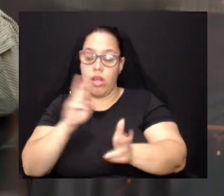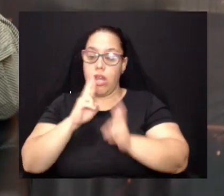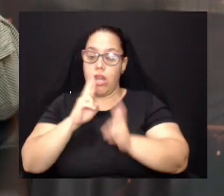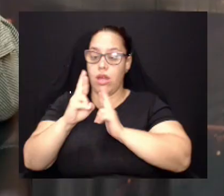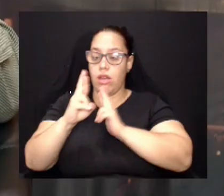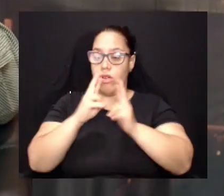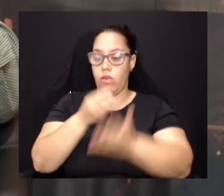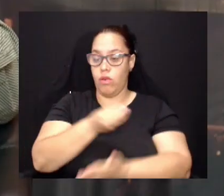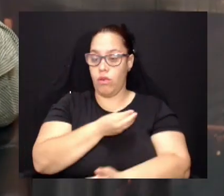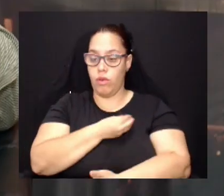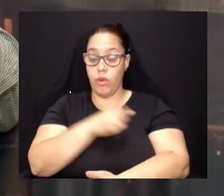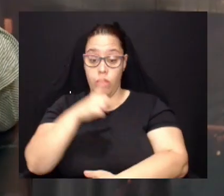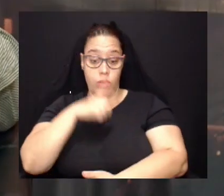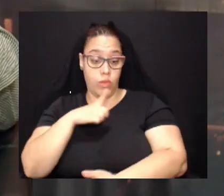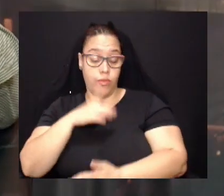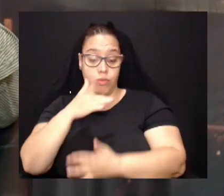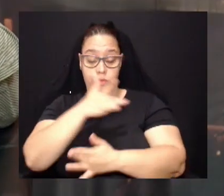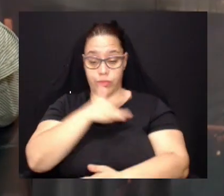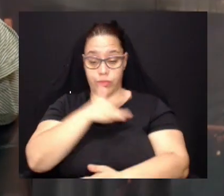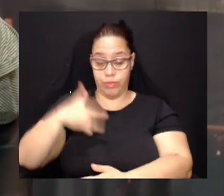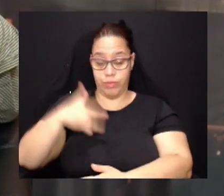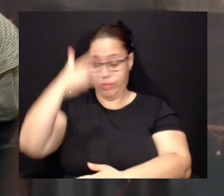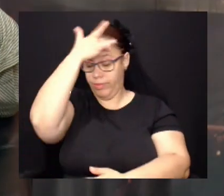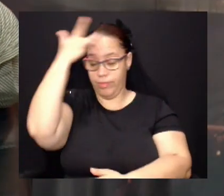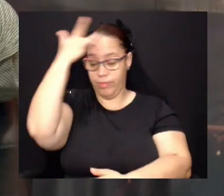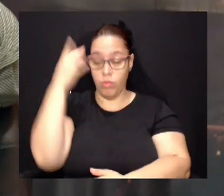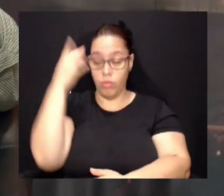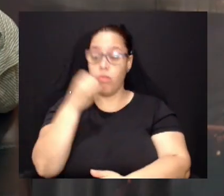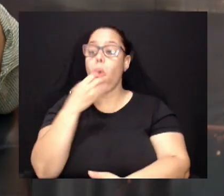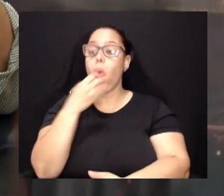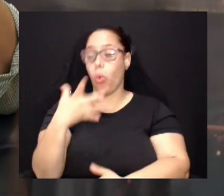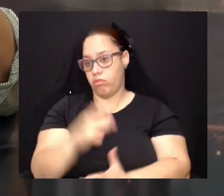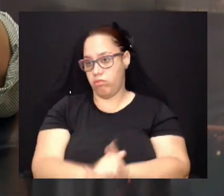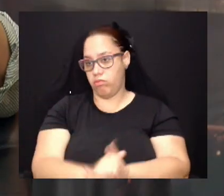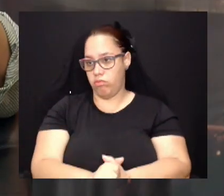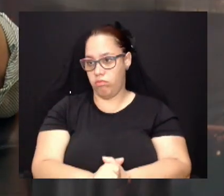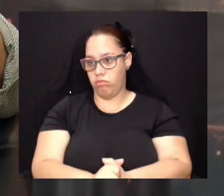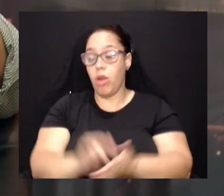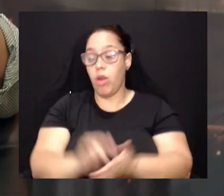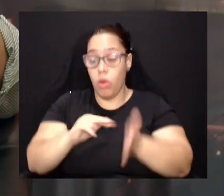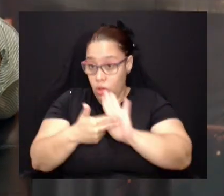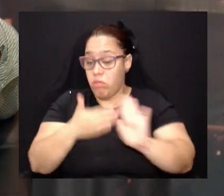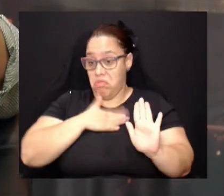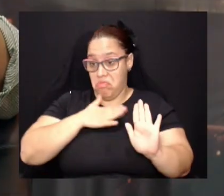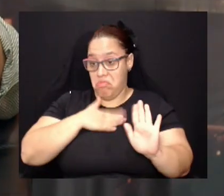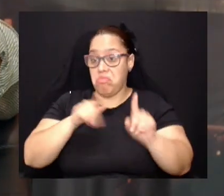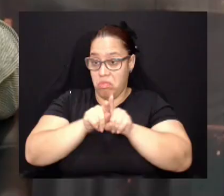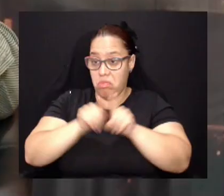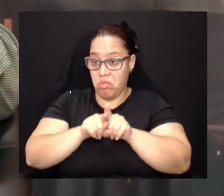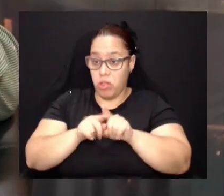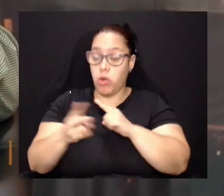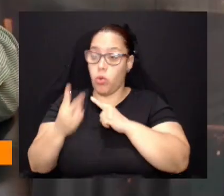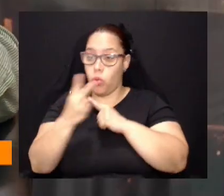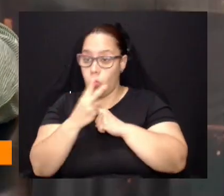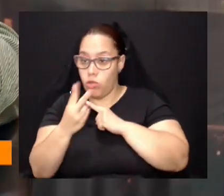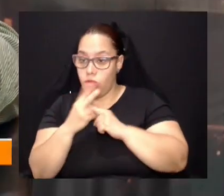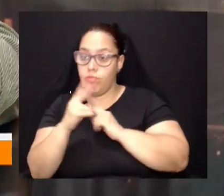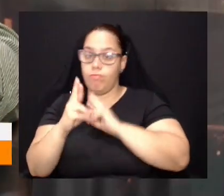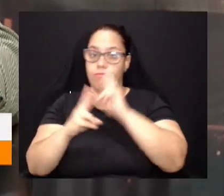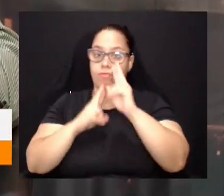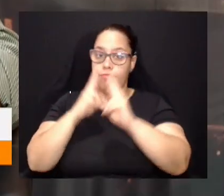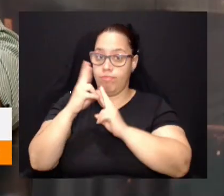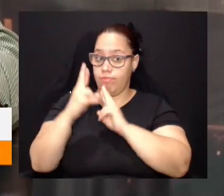minha saúde mental preservada? Ter o que faz sentido para mim também preservado. O relacionamento não deve